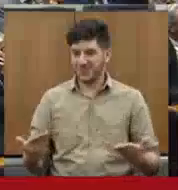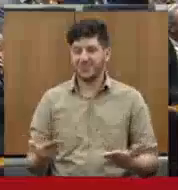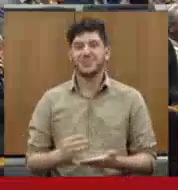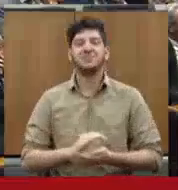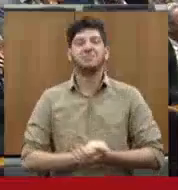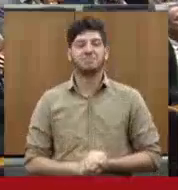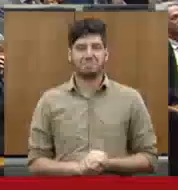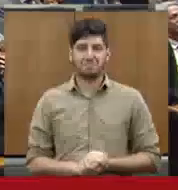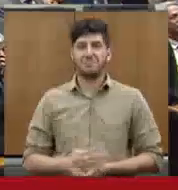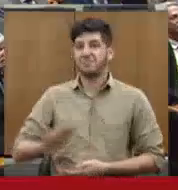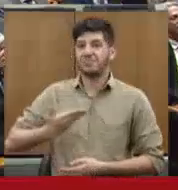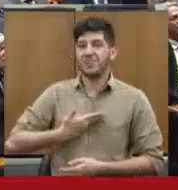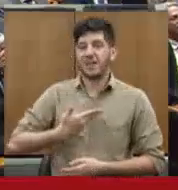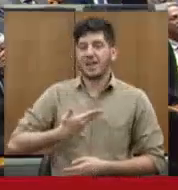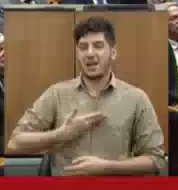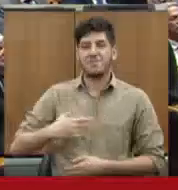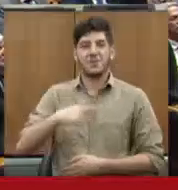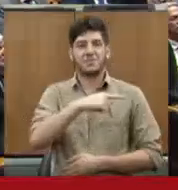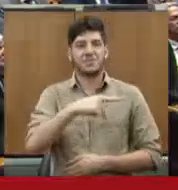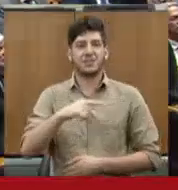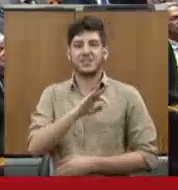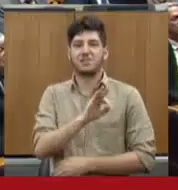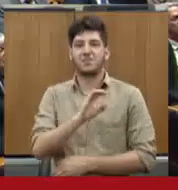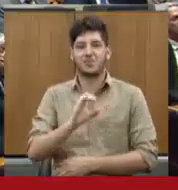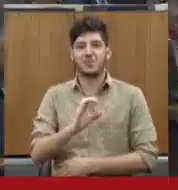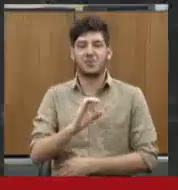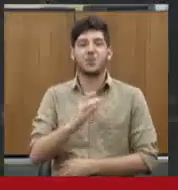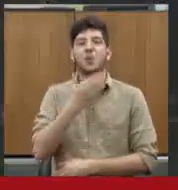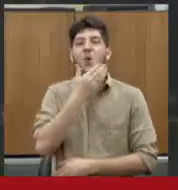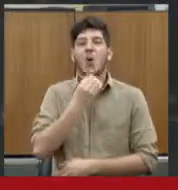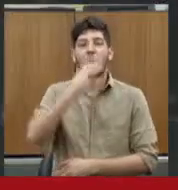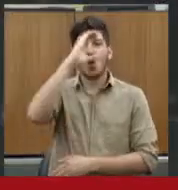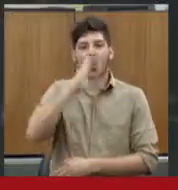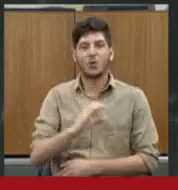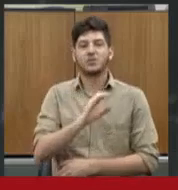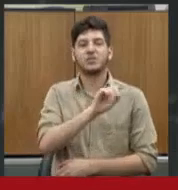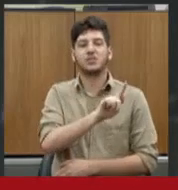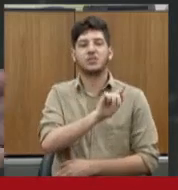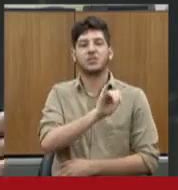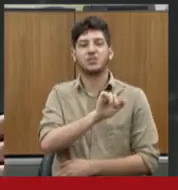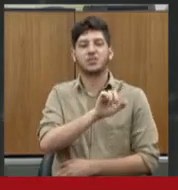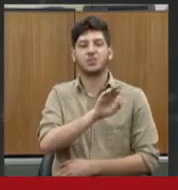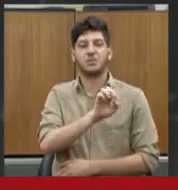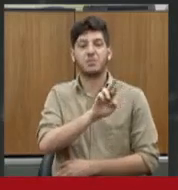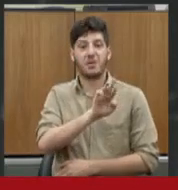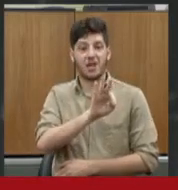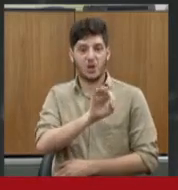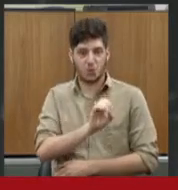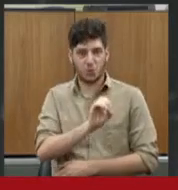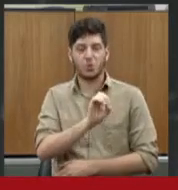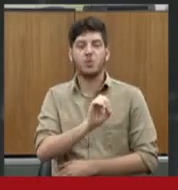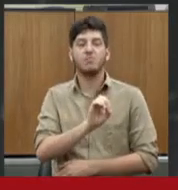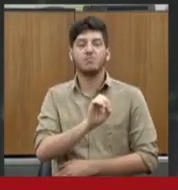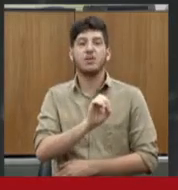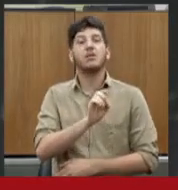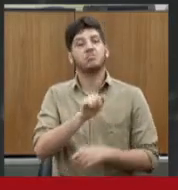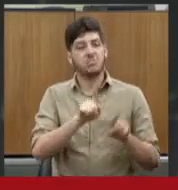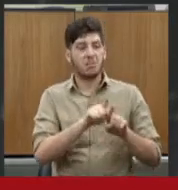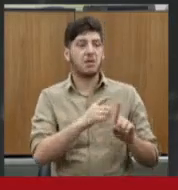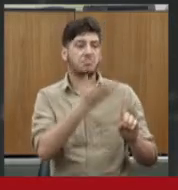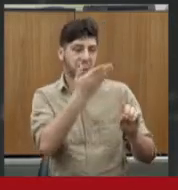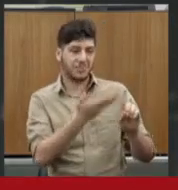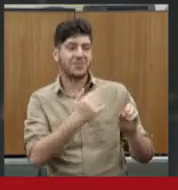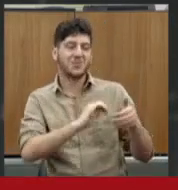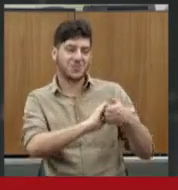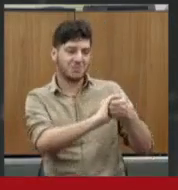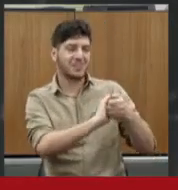Querido amigo presidente do Tribunal de Contas, conselheiro Gilberto Pinto Monteiro Diniz, e através dele comentar todos os conselheiros presentes